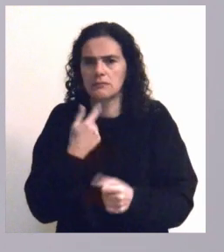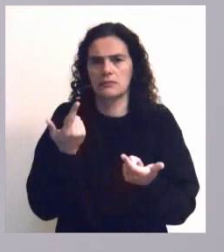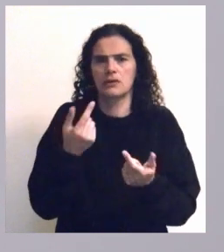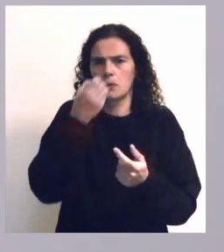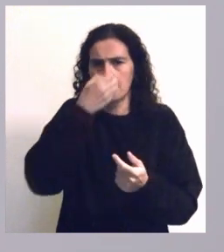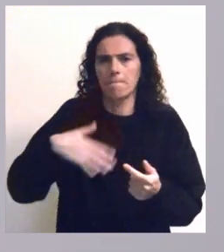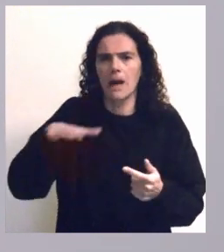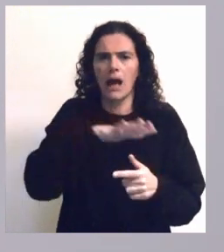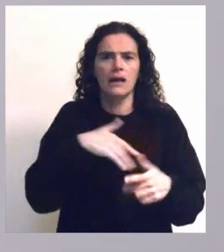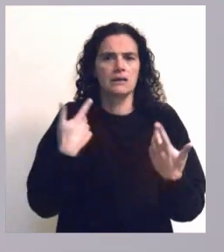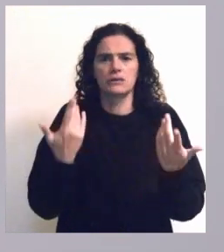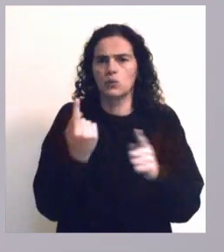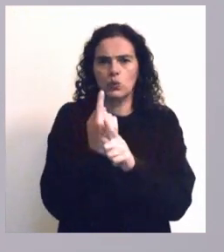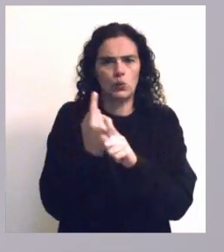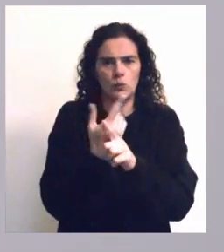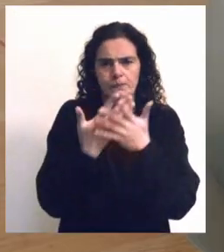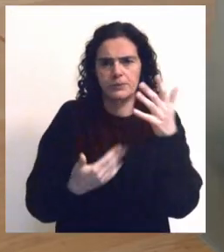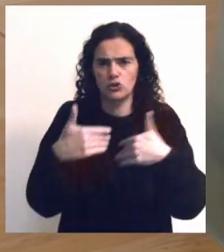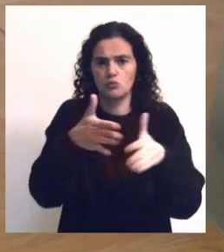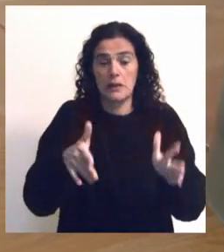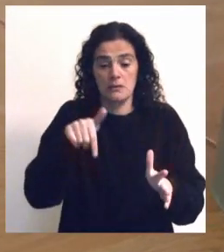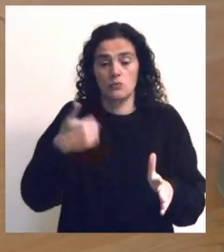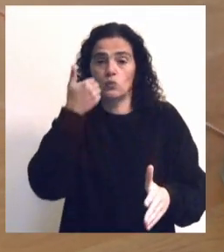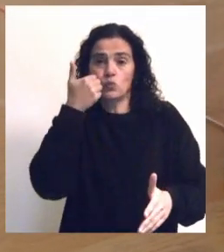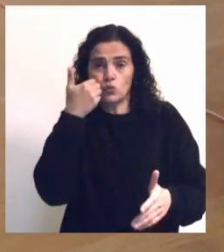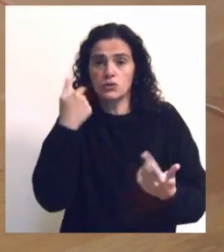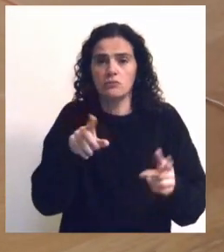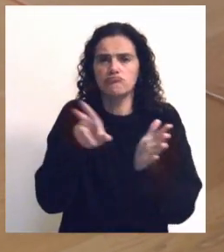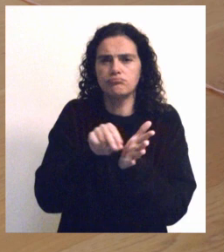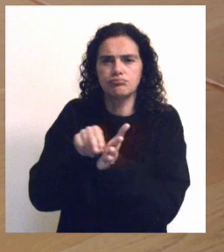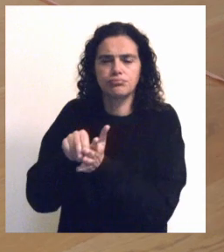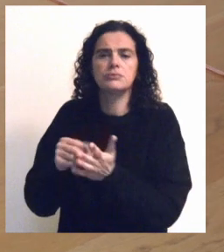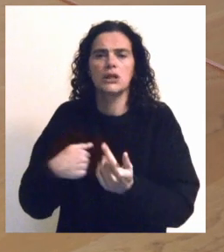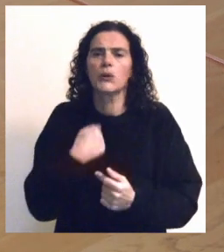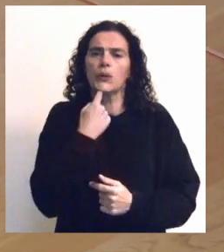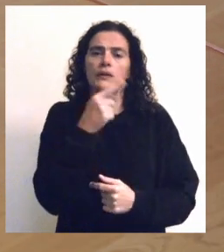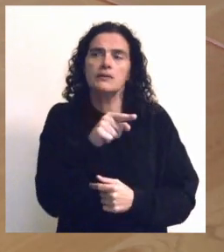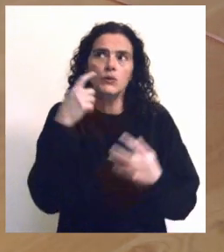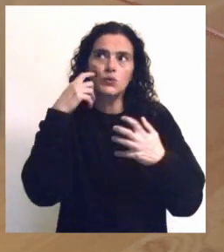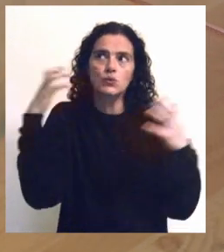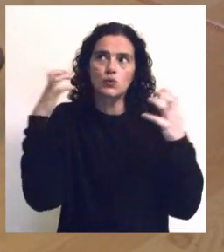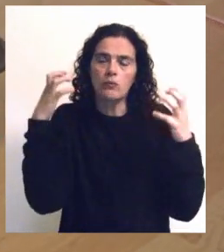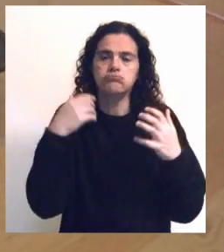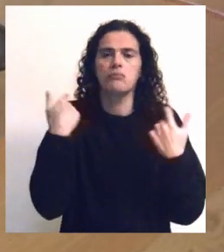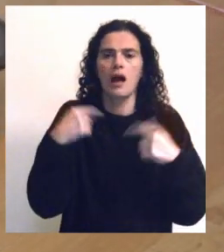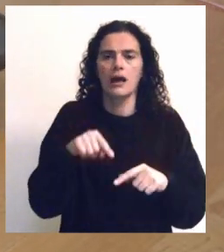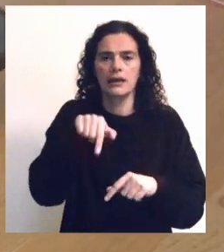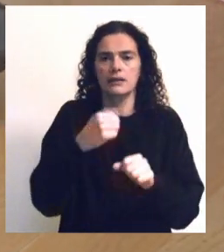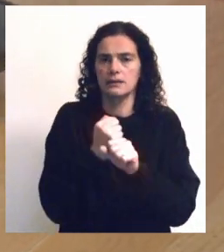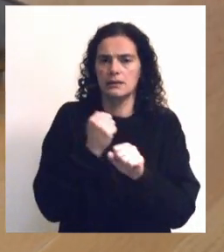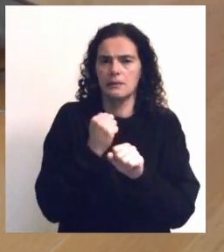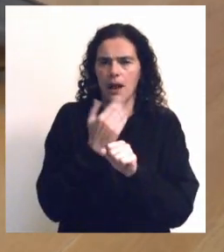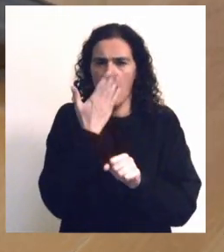pessoas a trabalhar, do parque, enfim, de vários espaços do museu, mas, como eu dizia, o